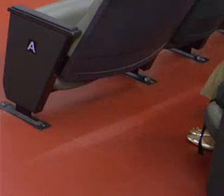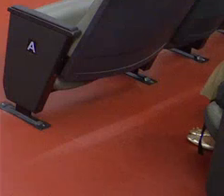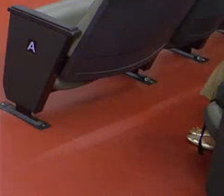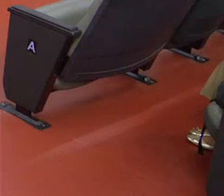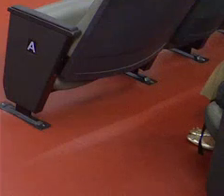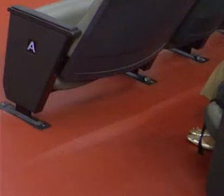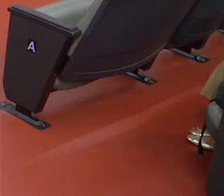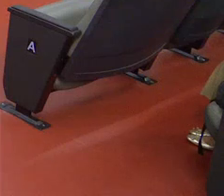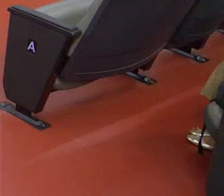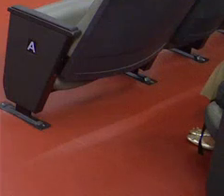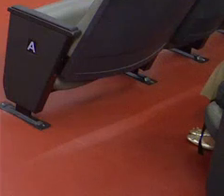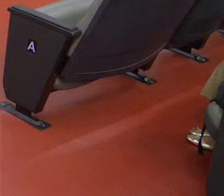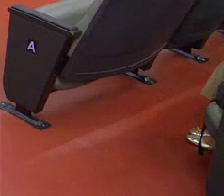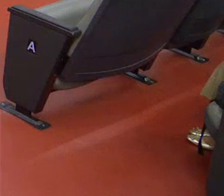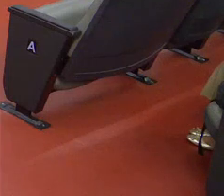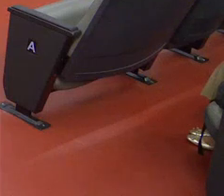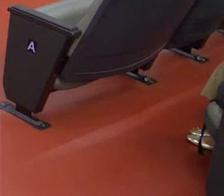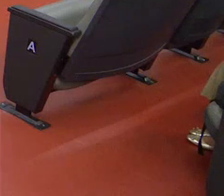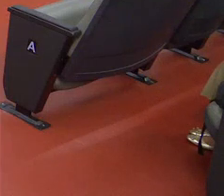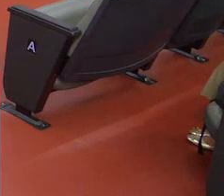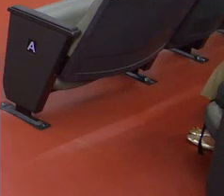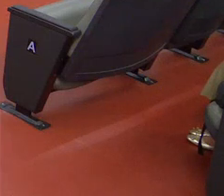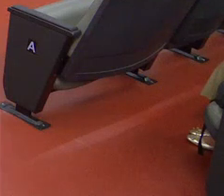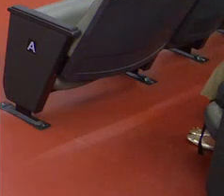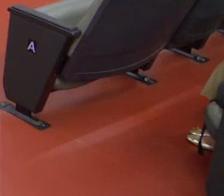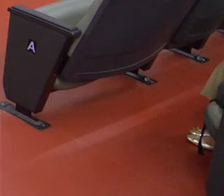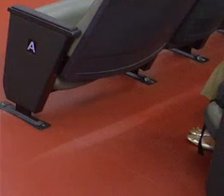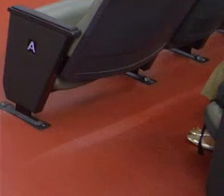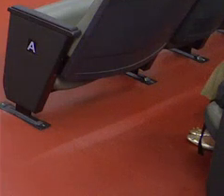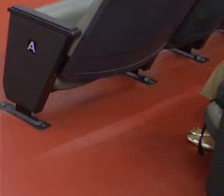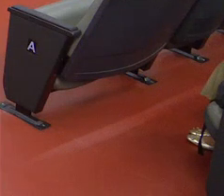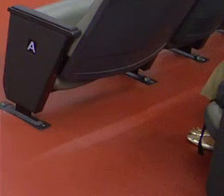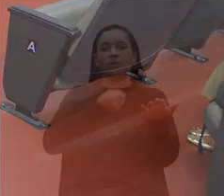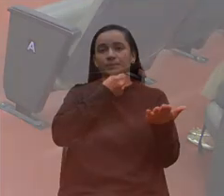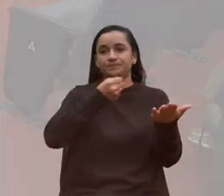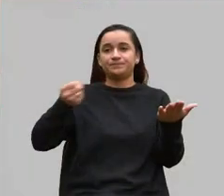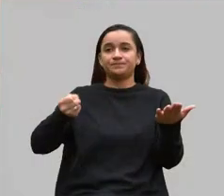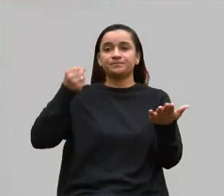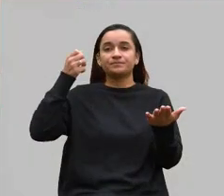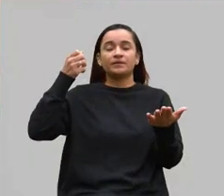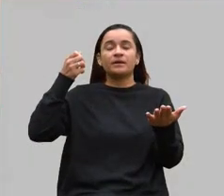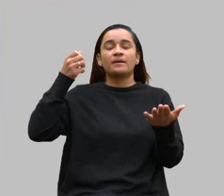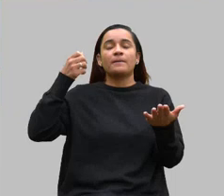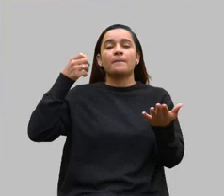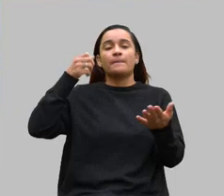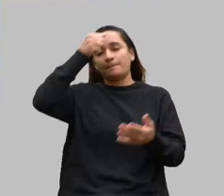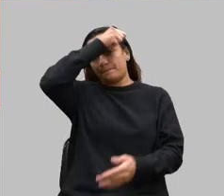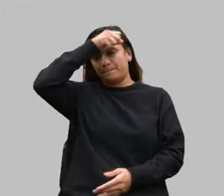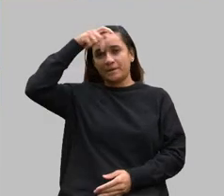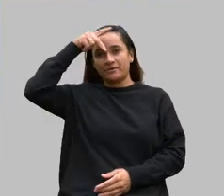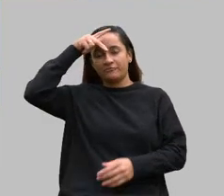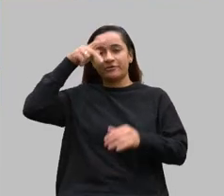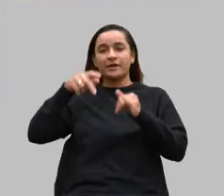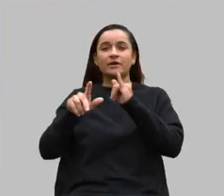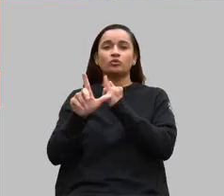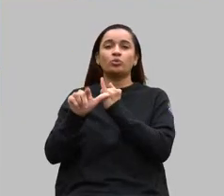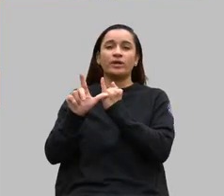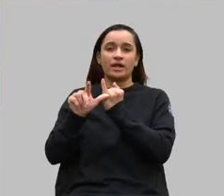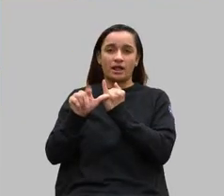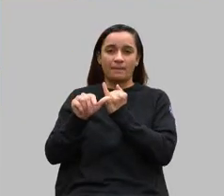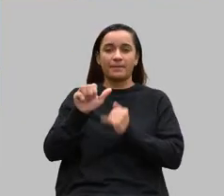todos Obrigado passamos a palavra ao prefeito de Igarapé Arnaldo de Oliveira